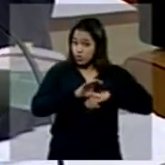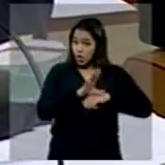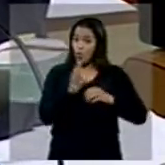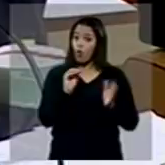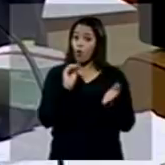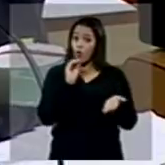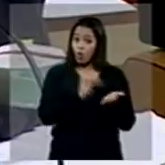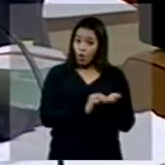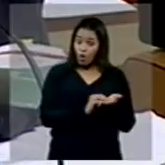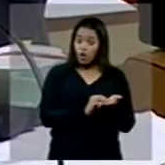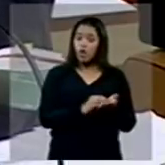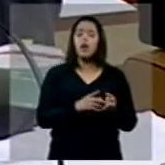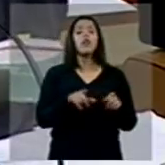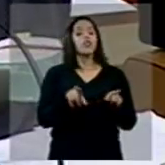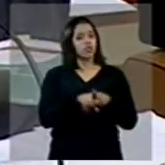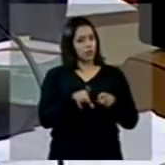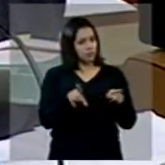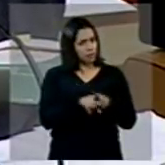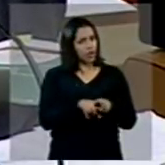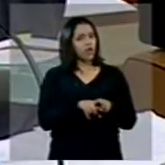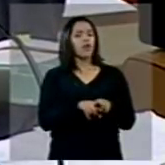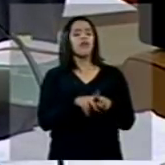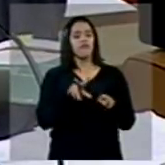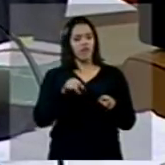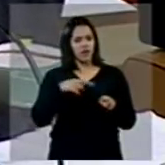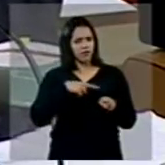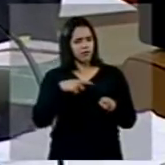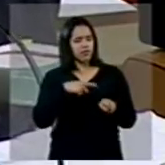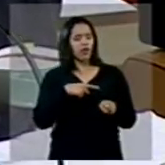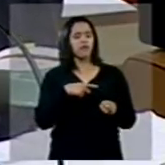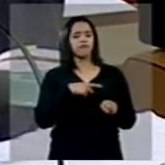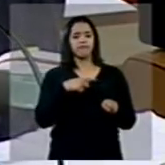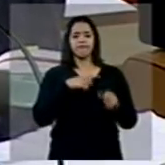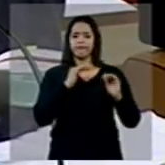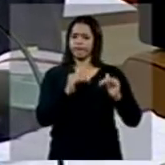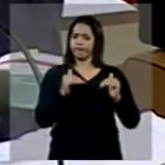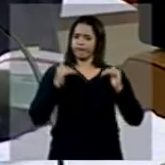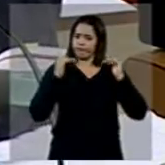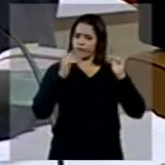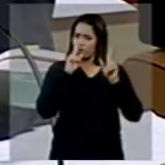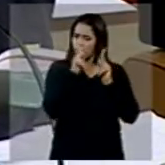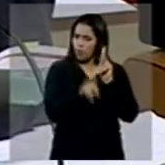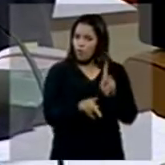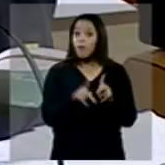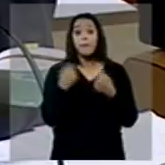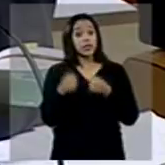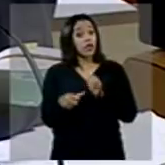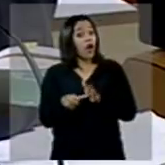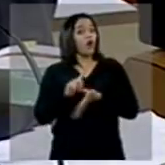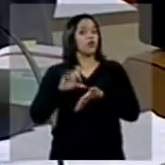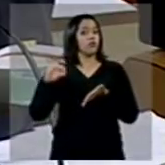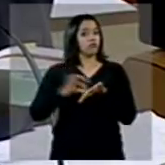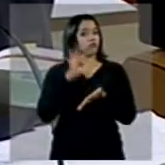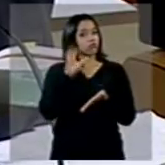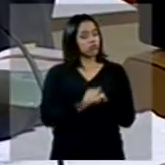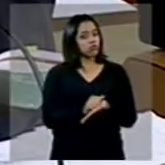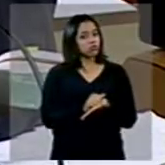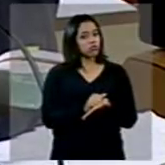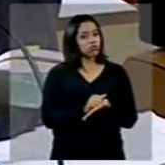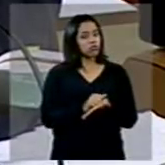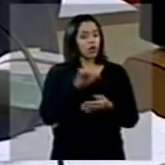soberania condiciona o exercício dessa soberania ao alistamento eleitoral e,